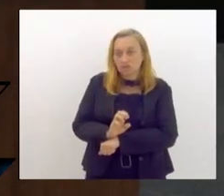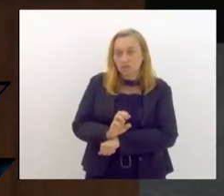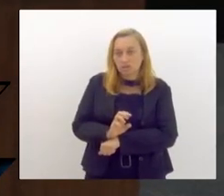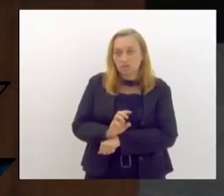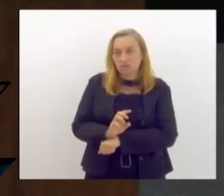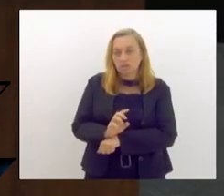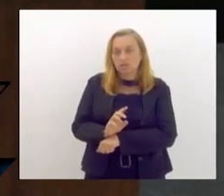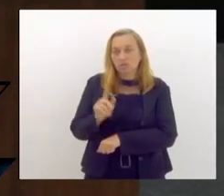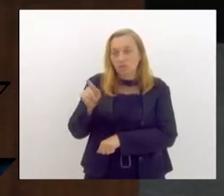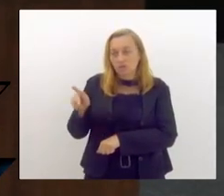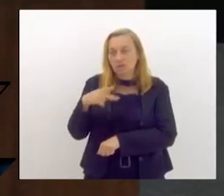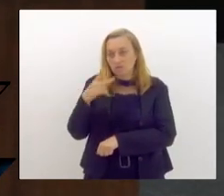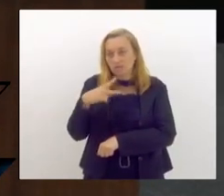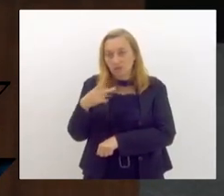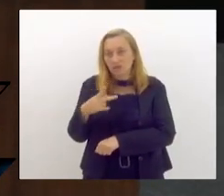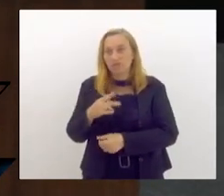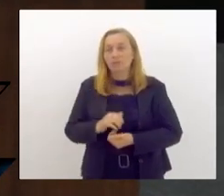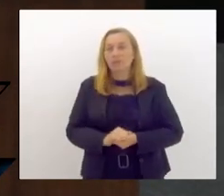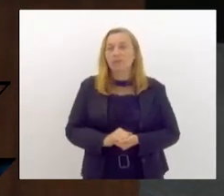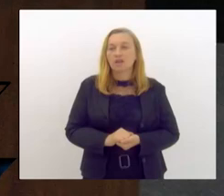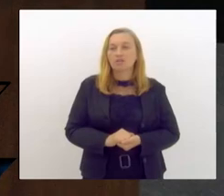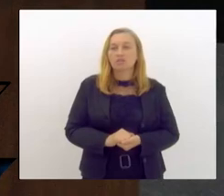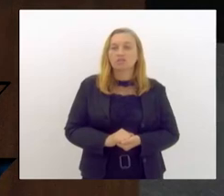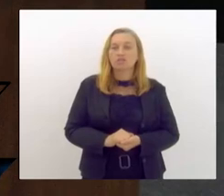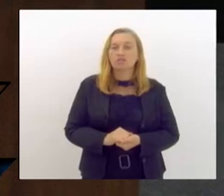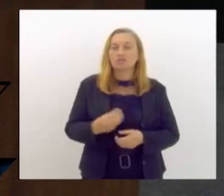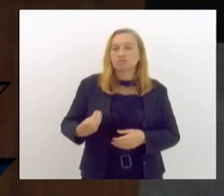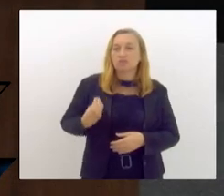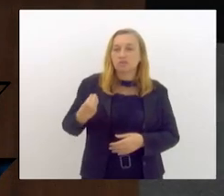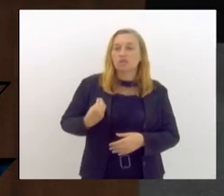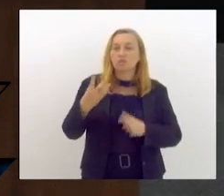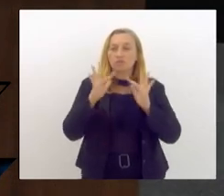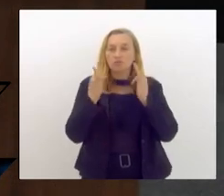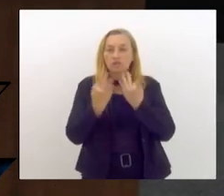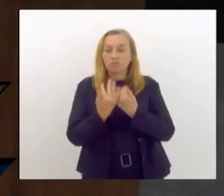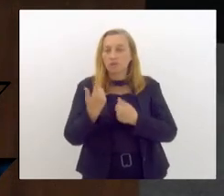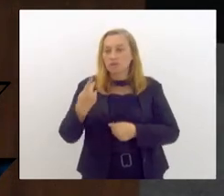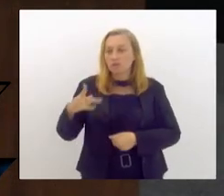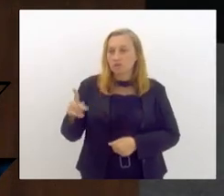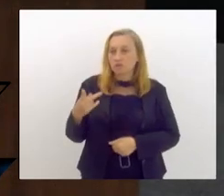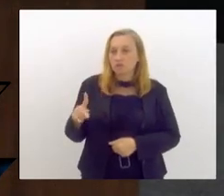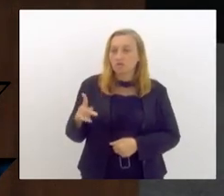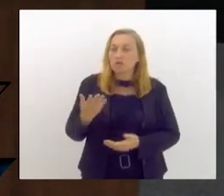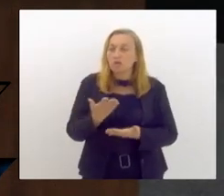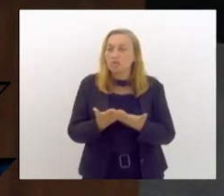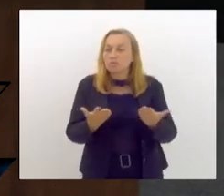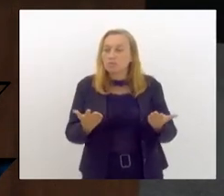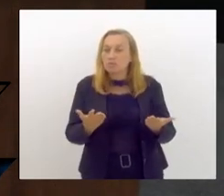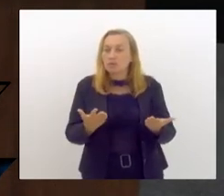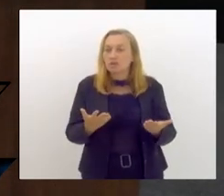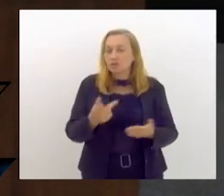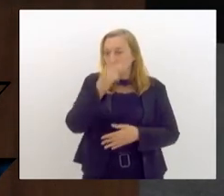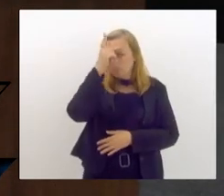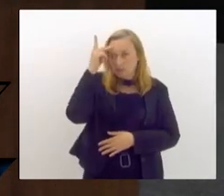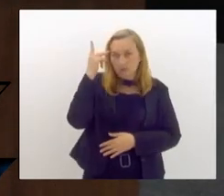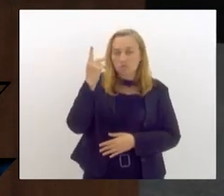ele, passou com seus amigos, familiares, teve aí pessoas e entes